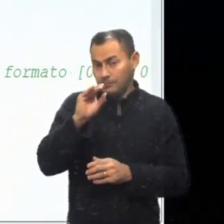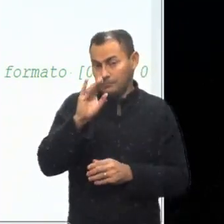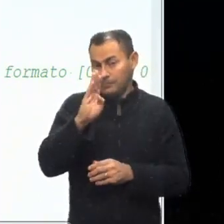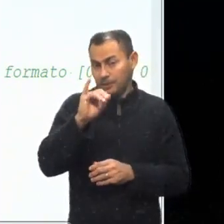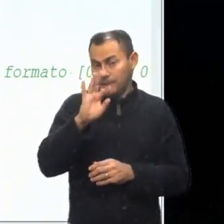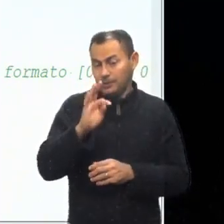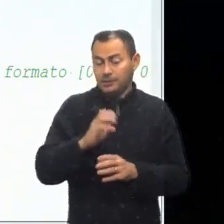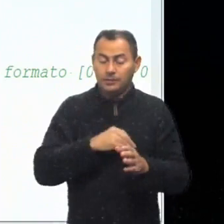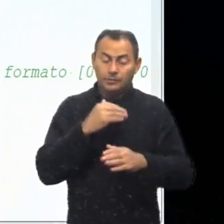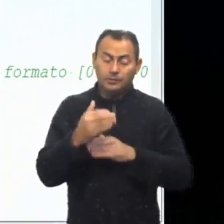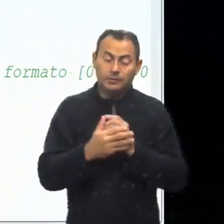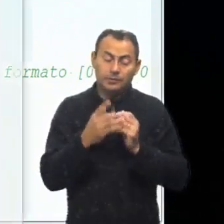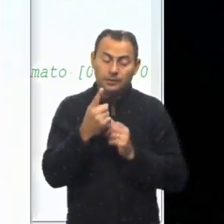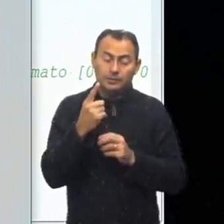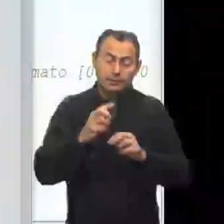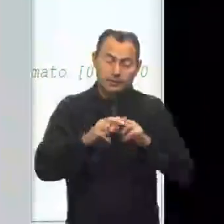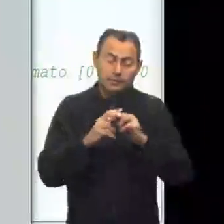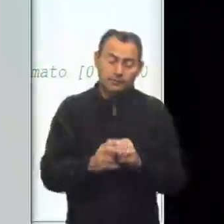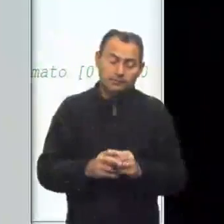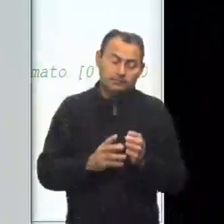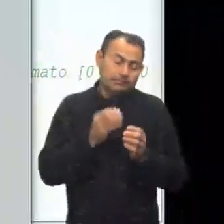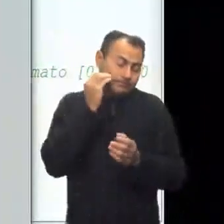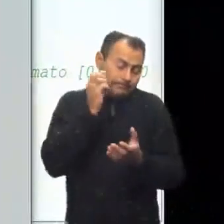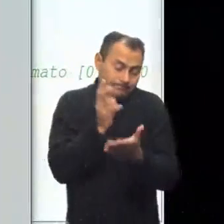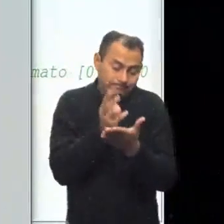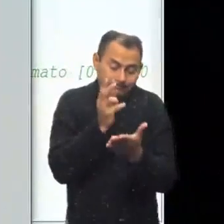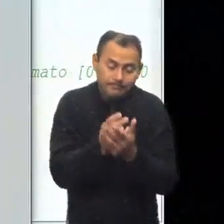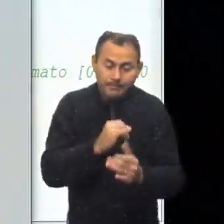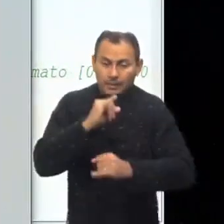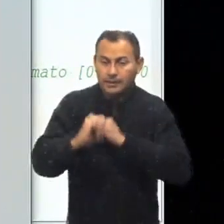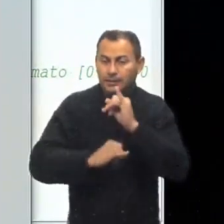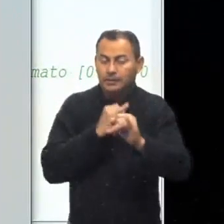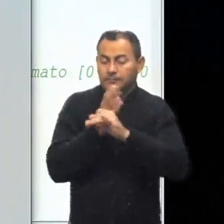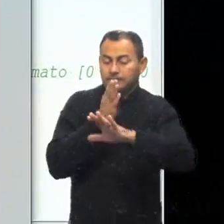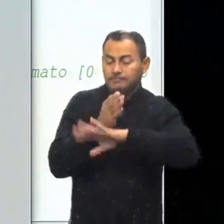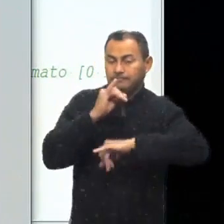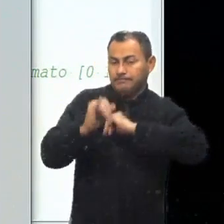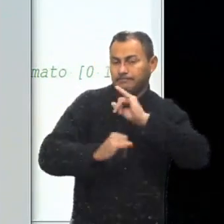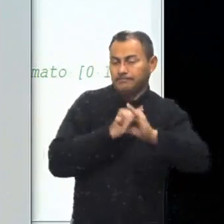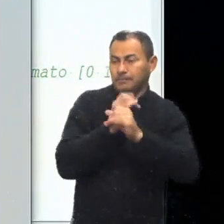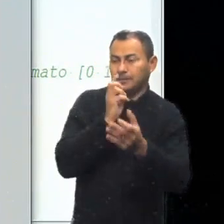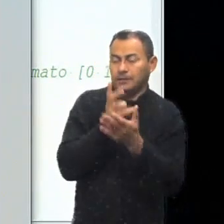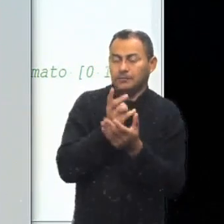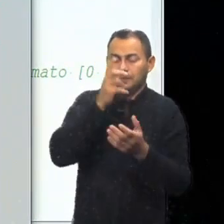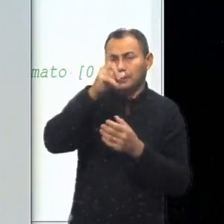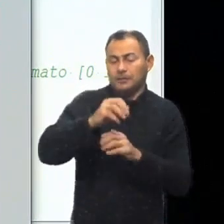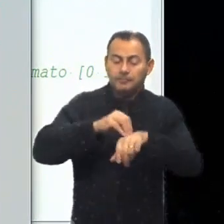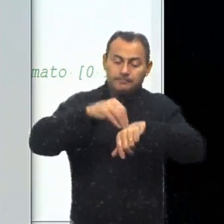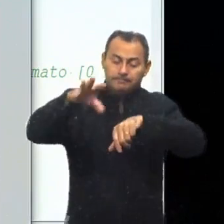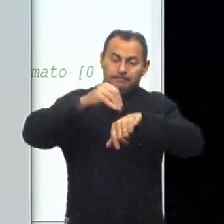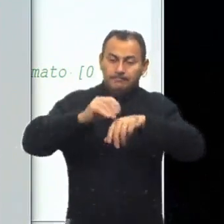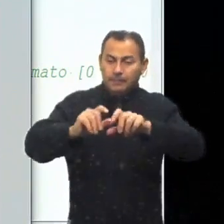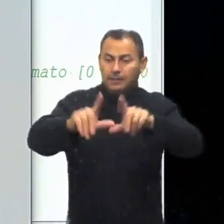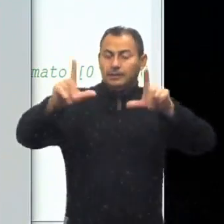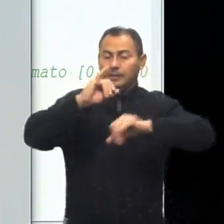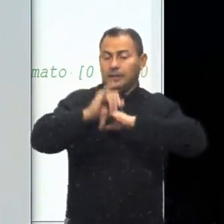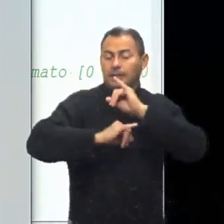a 1. A portadora tem que estar sempre online. Isso, a portadora está sempre sendo transmitida.